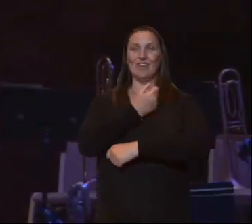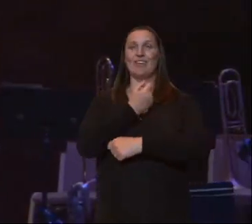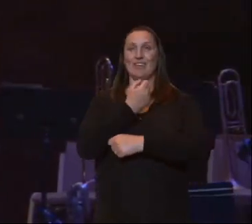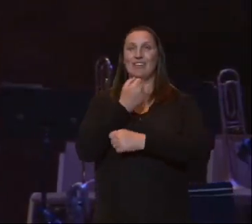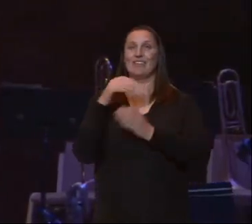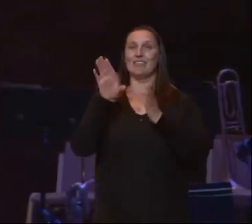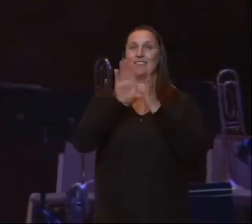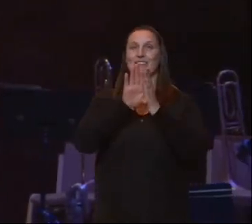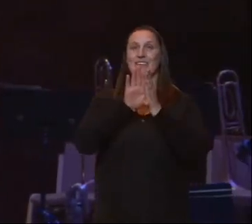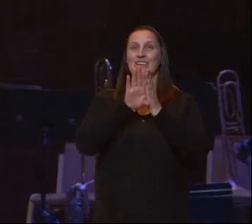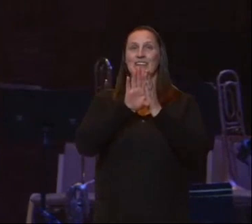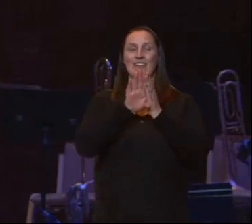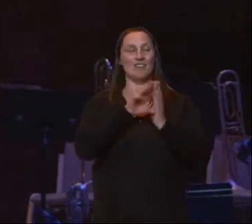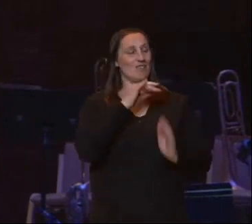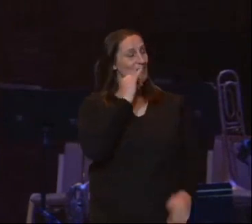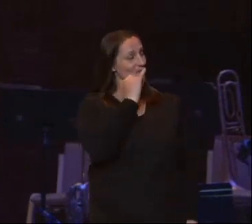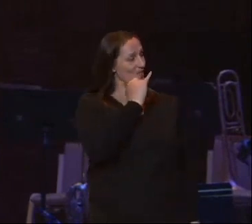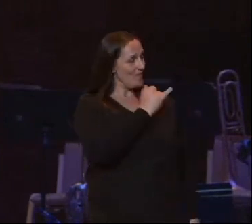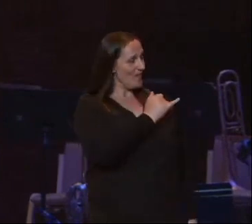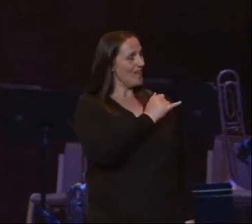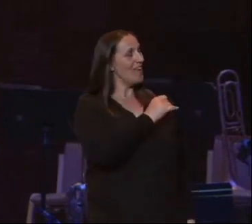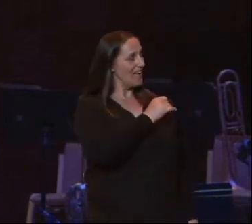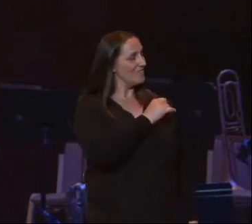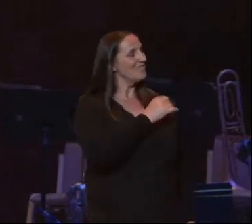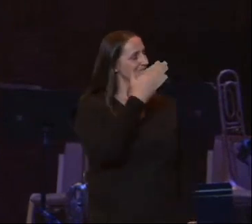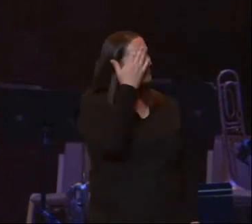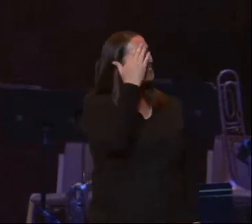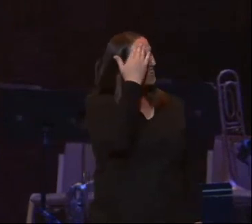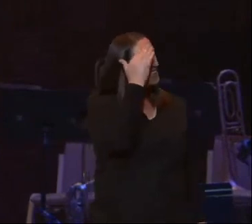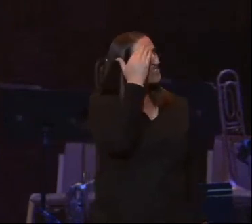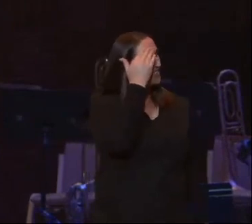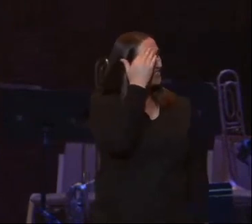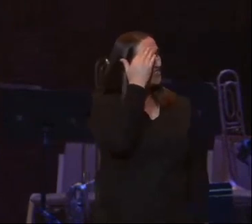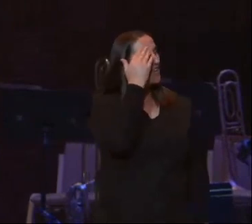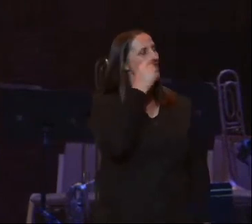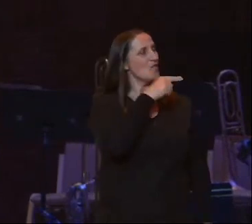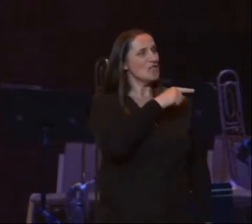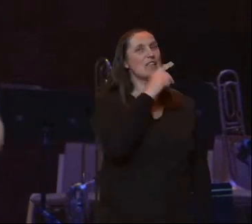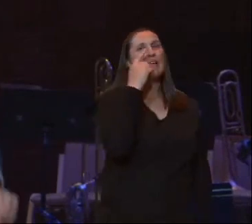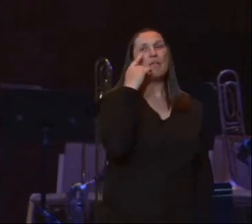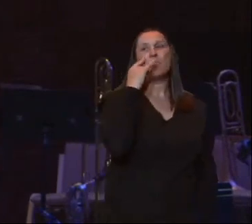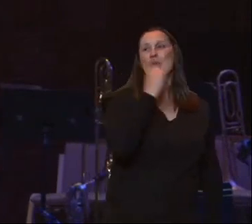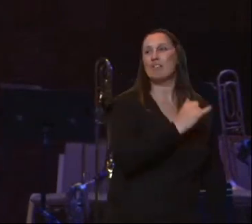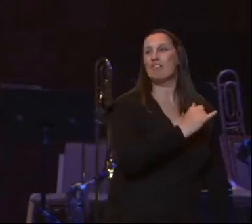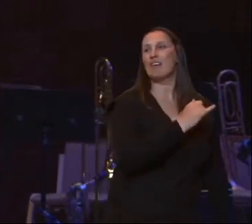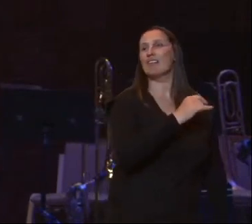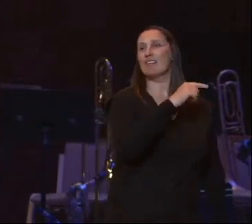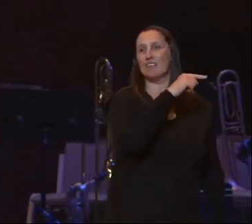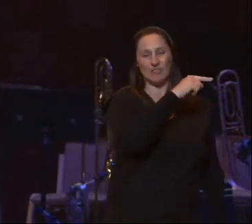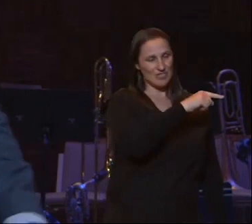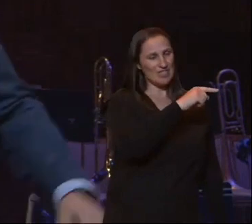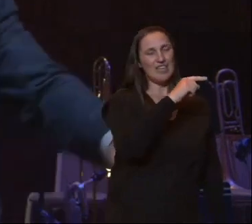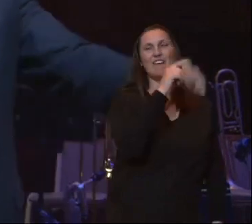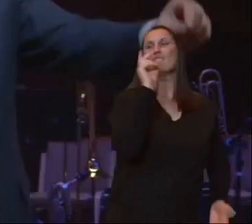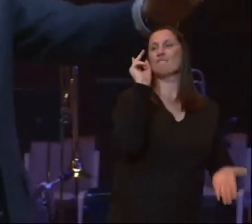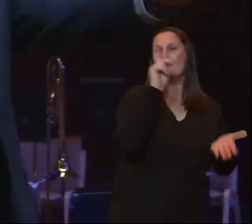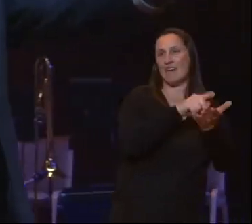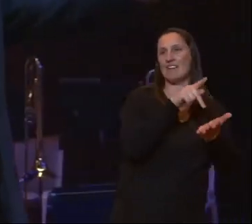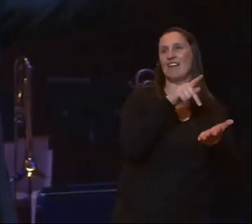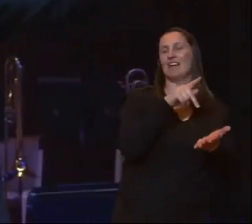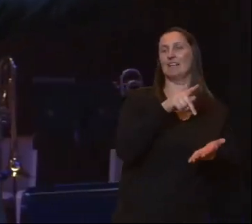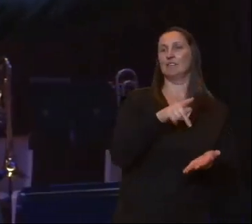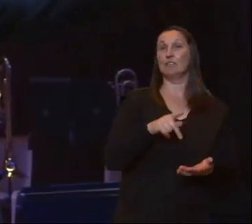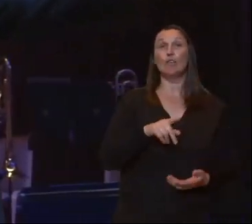sei, você é profeta, o que você diz é verdade. Hoje pessoas vão